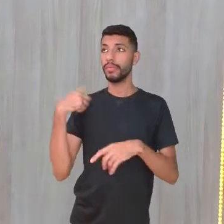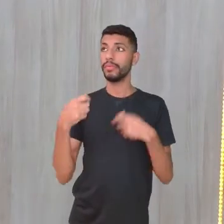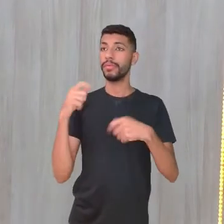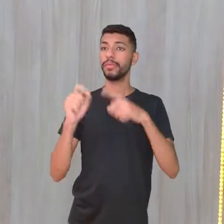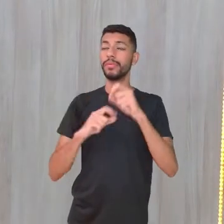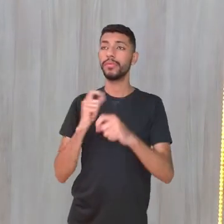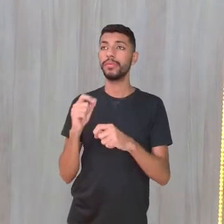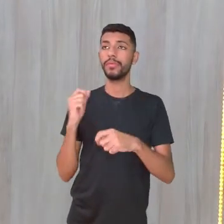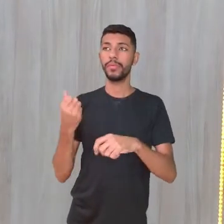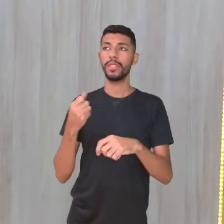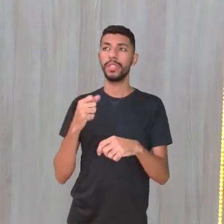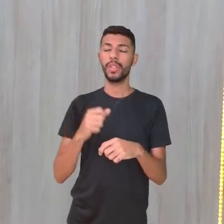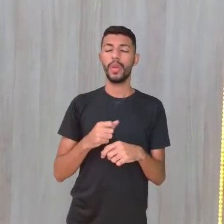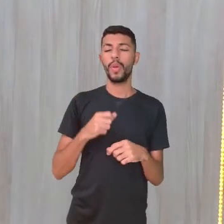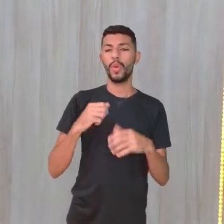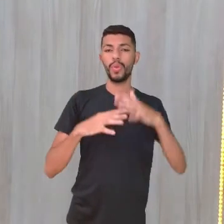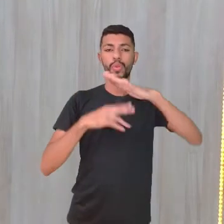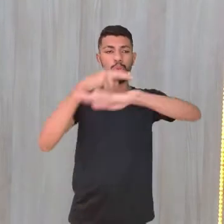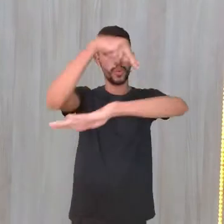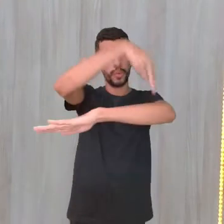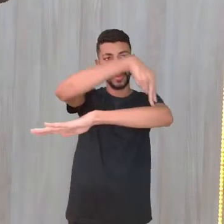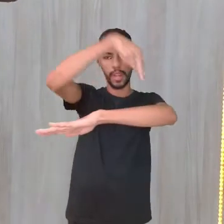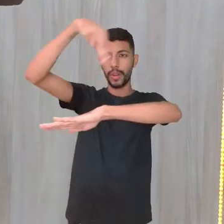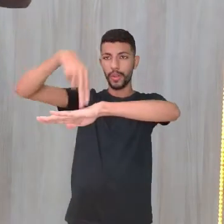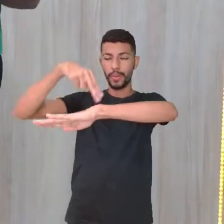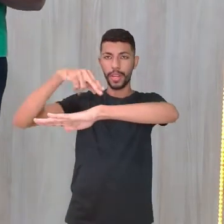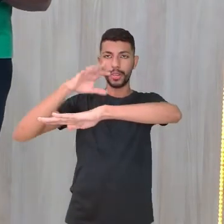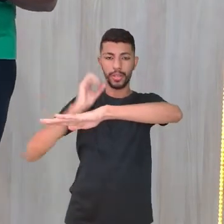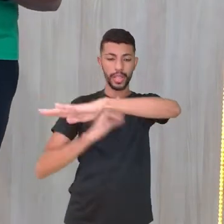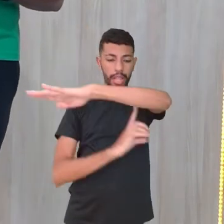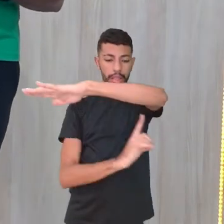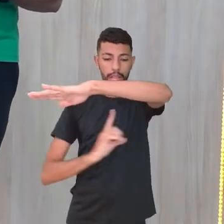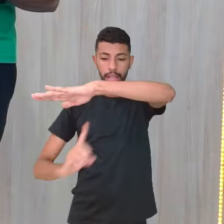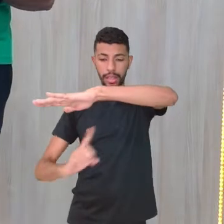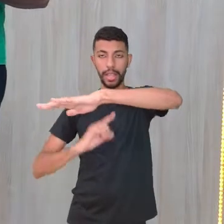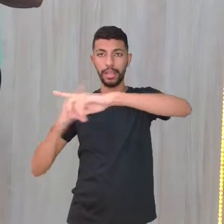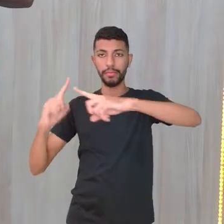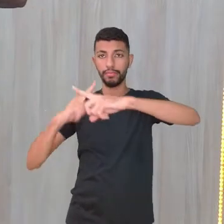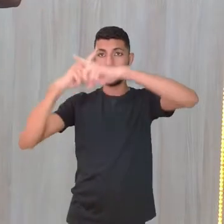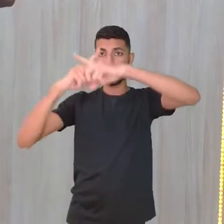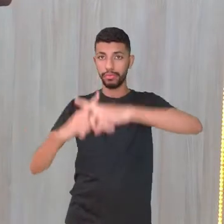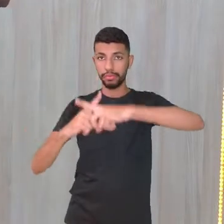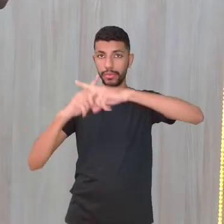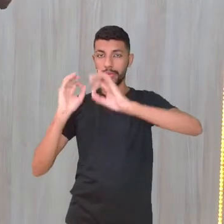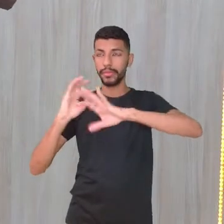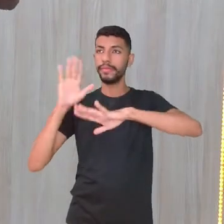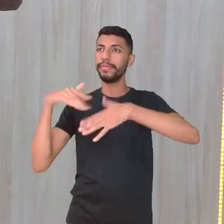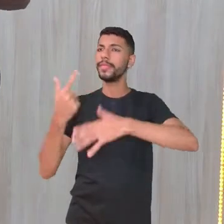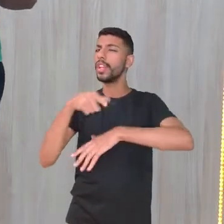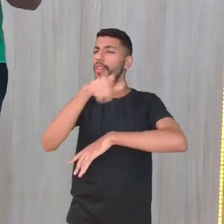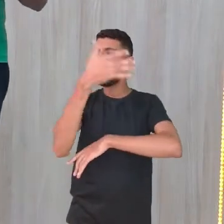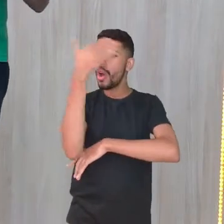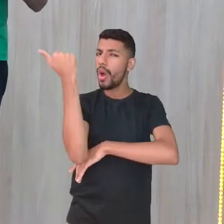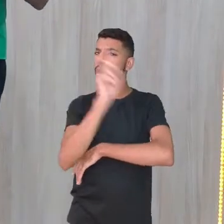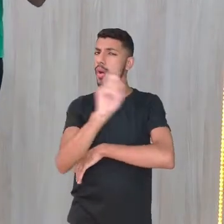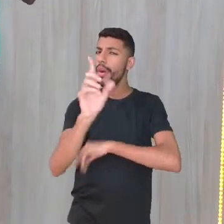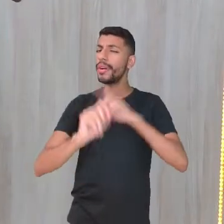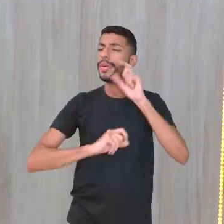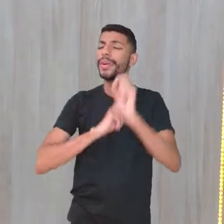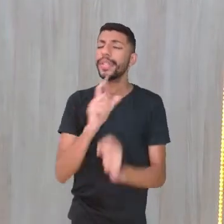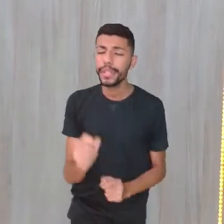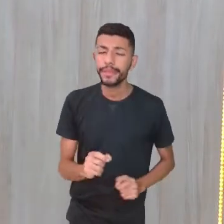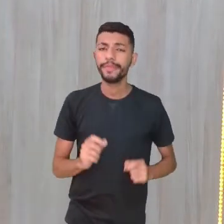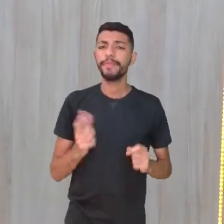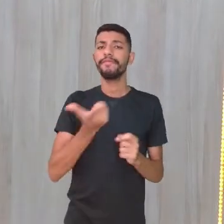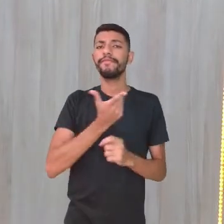multiplica o numerador com o numerador e o denominador com o denominador, certo? Então, não se esqueça de que se você tem um número